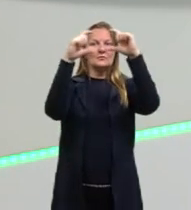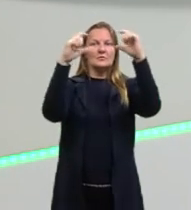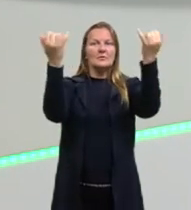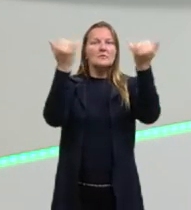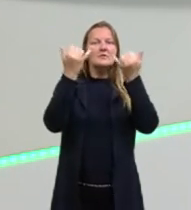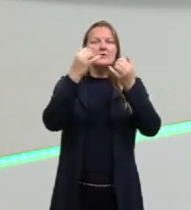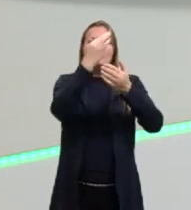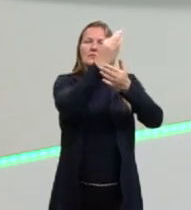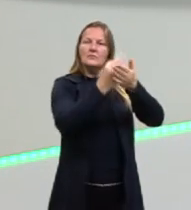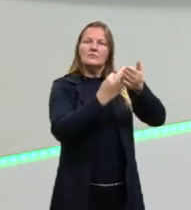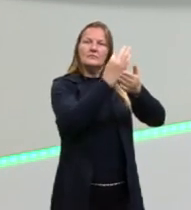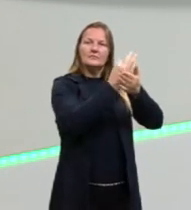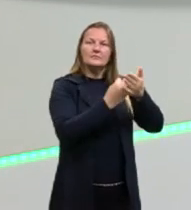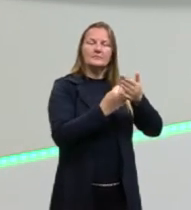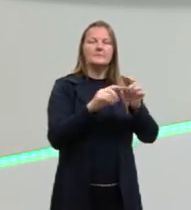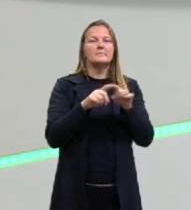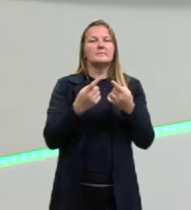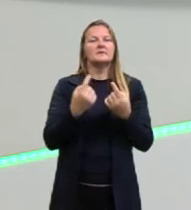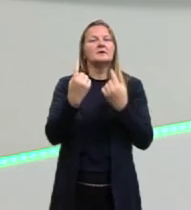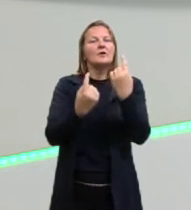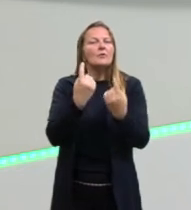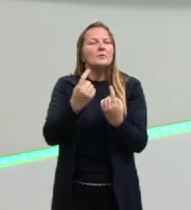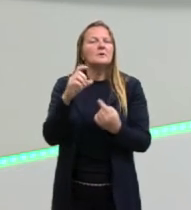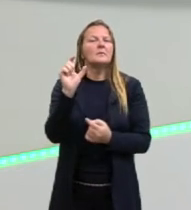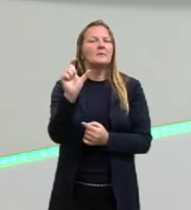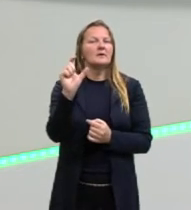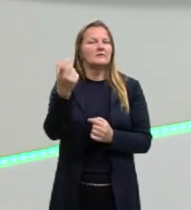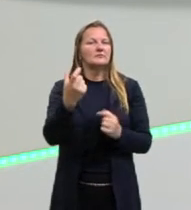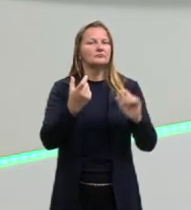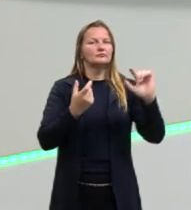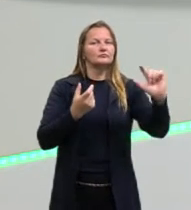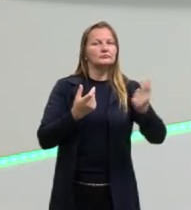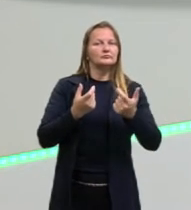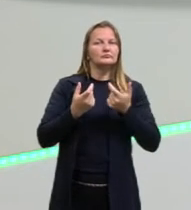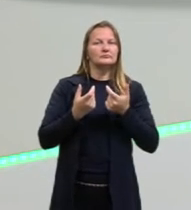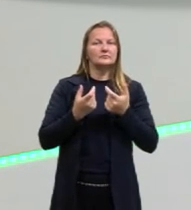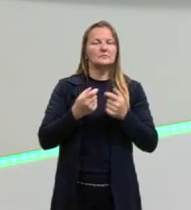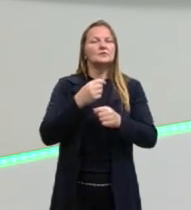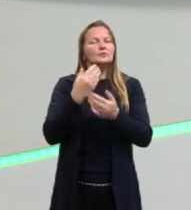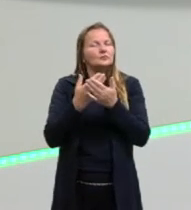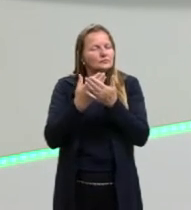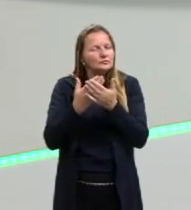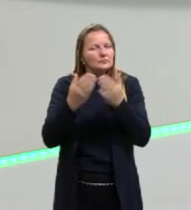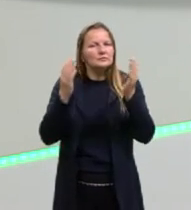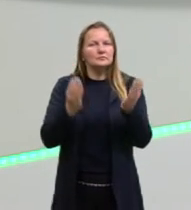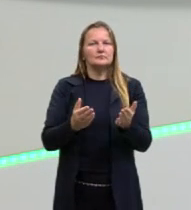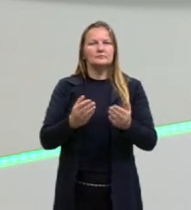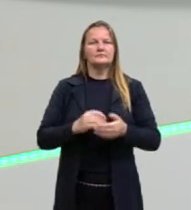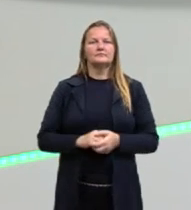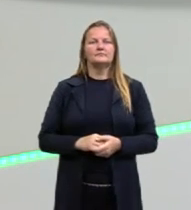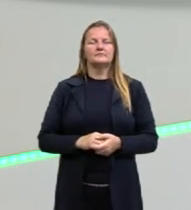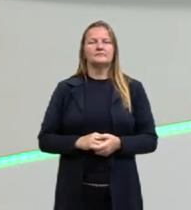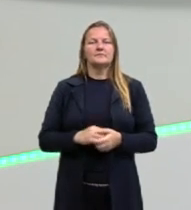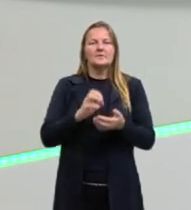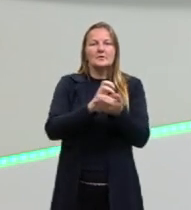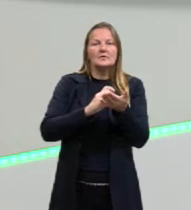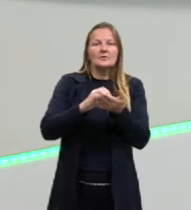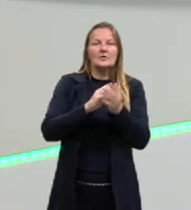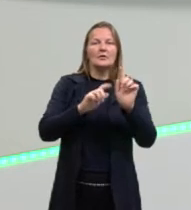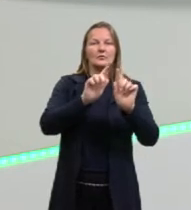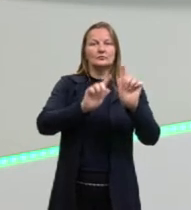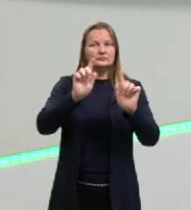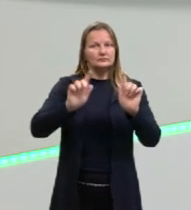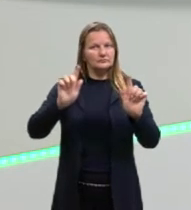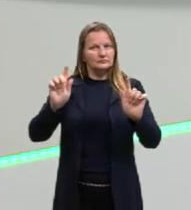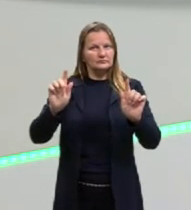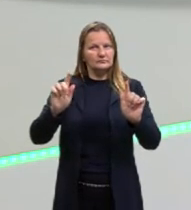extenso mas traz algumas palavrinhas alguns termos que a gente tá estudando aí nos cálculos estatísticos